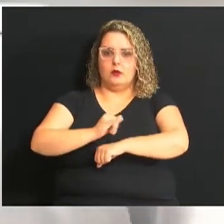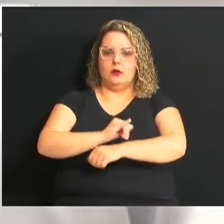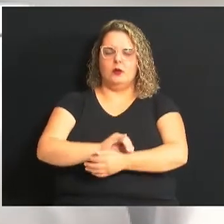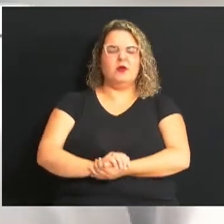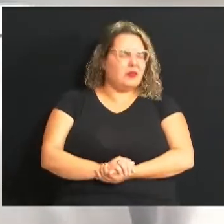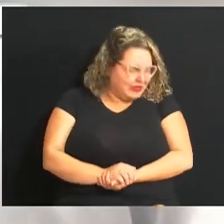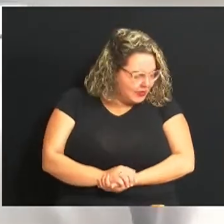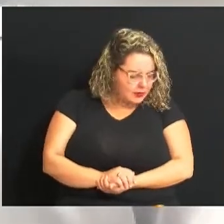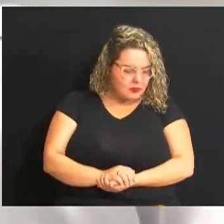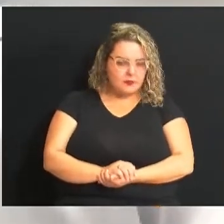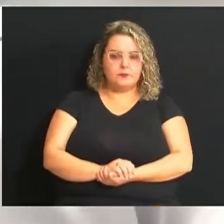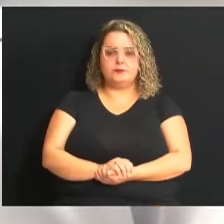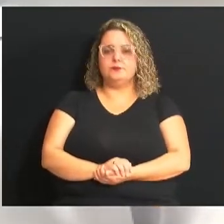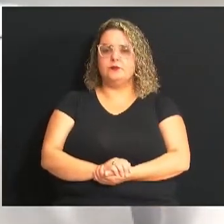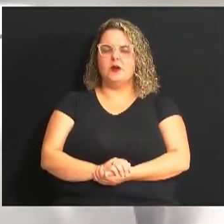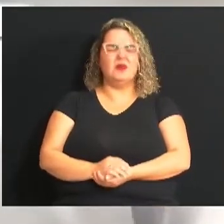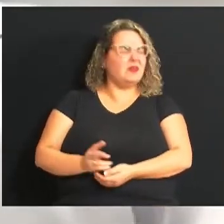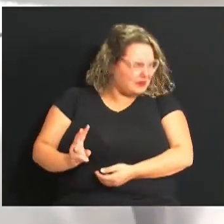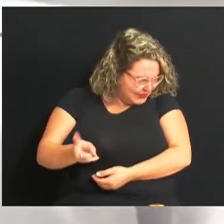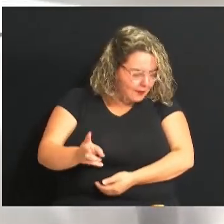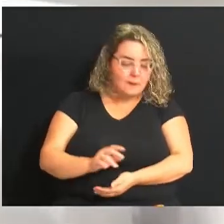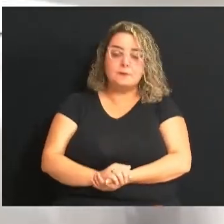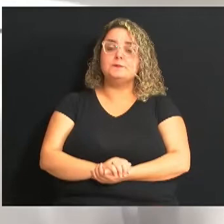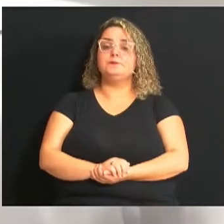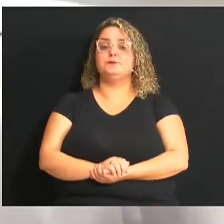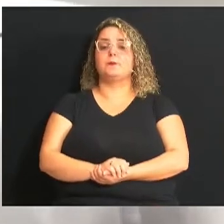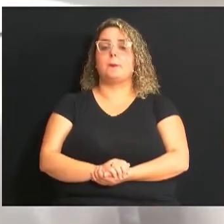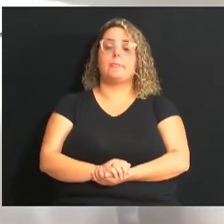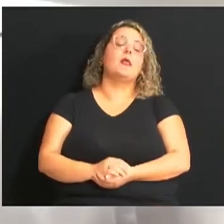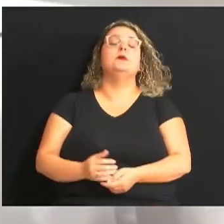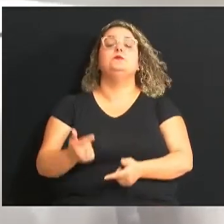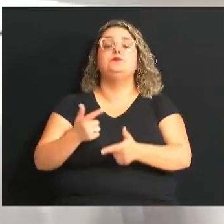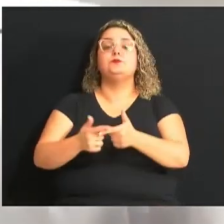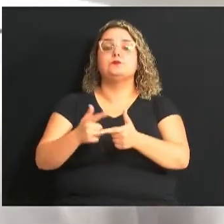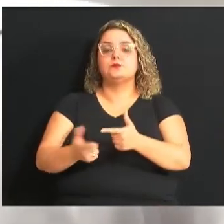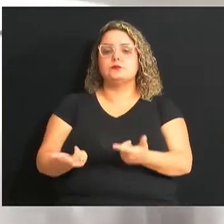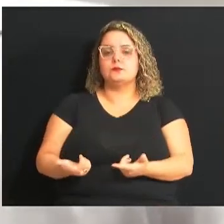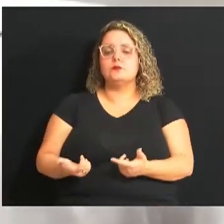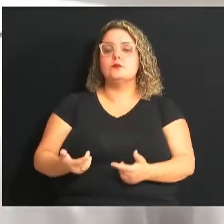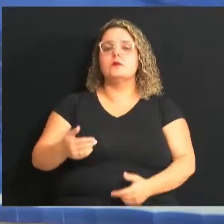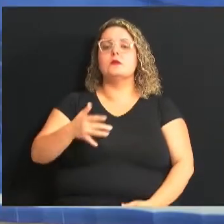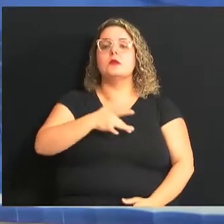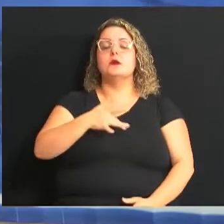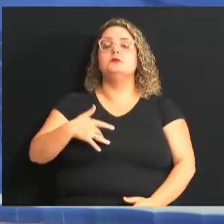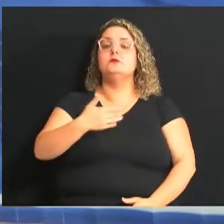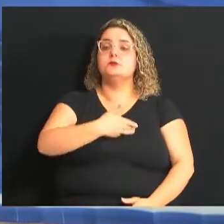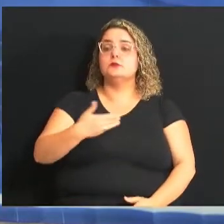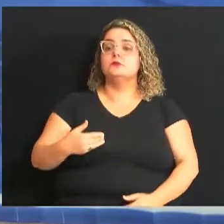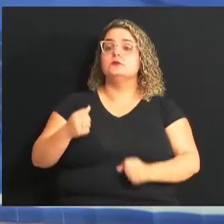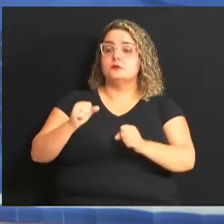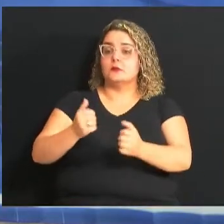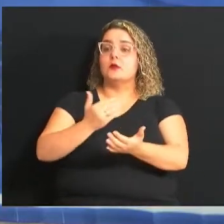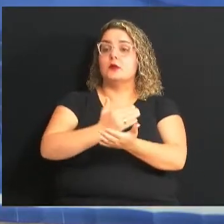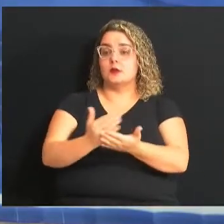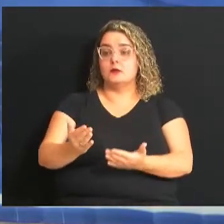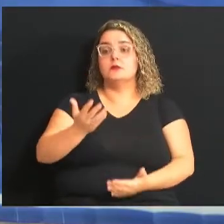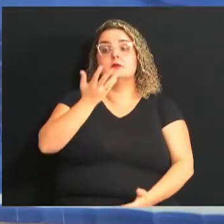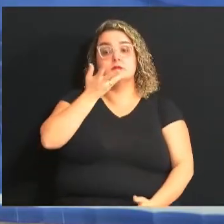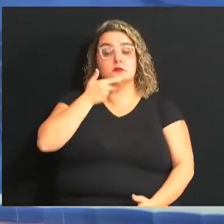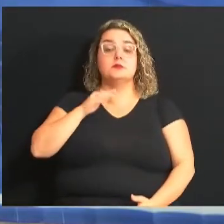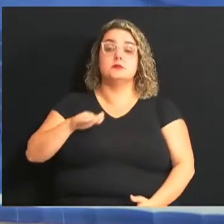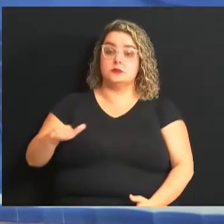dos piores problemas que nós temos de saúde pública na atualidade. E pode começar desde cedo, né? Ainda